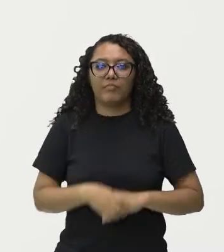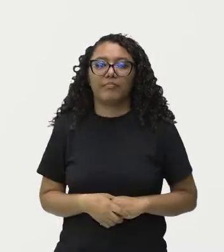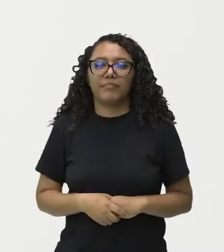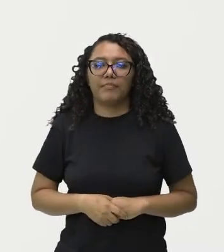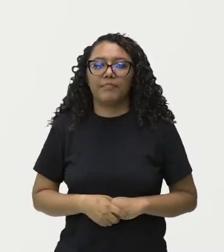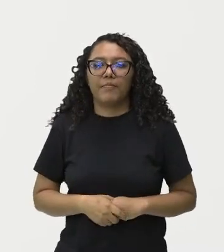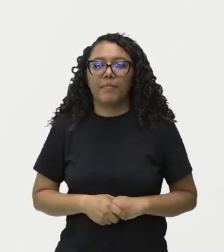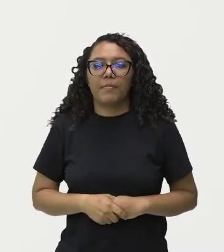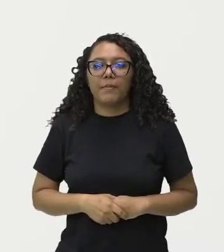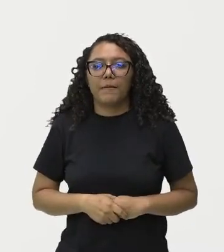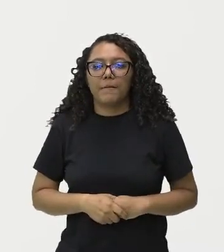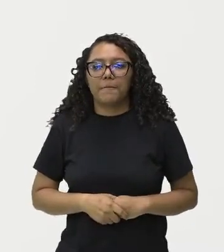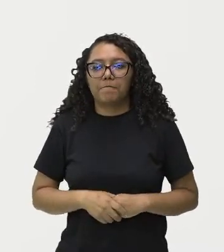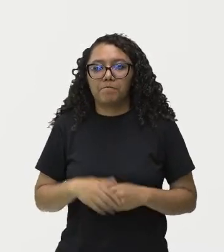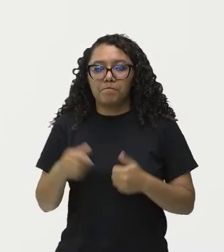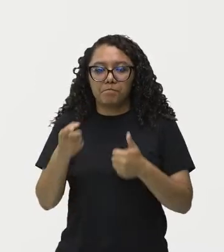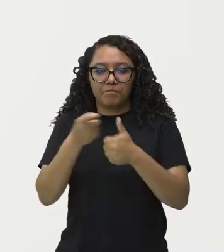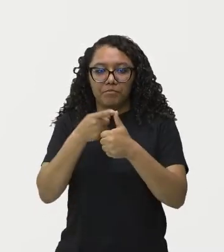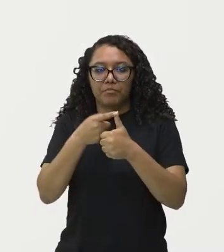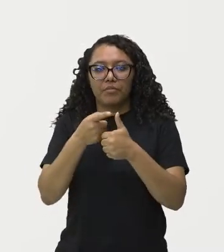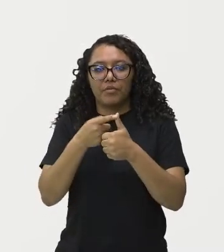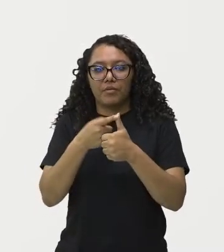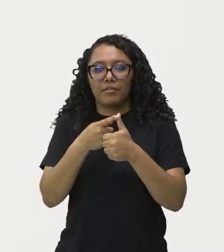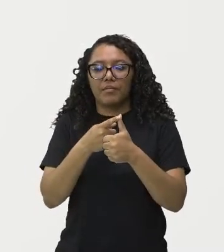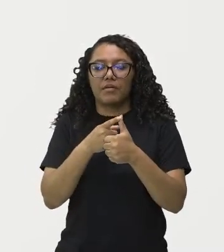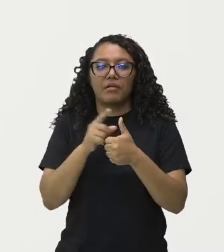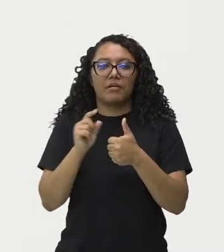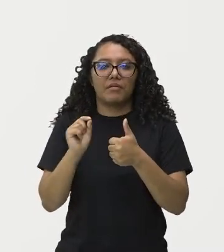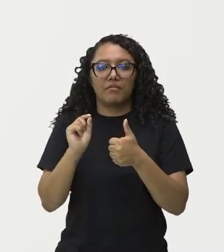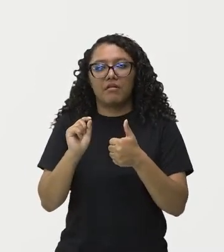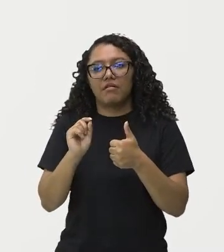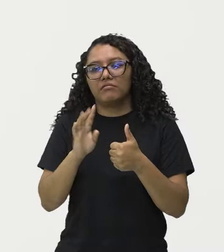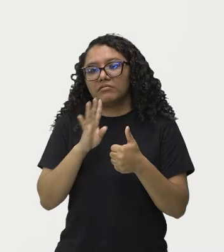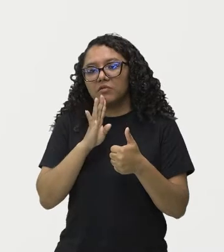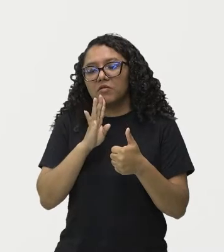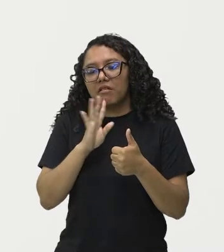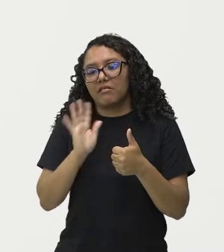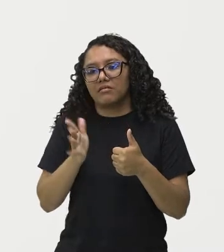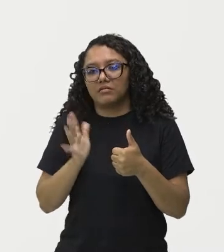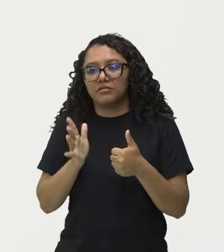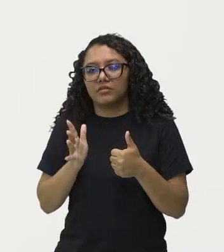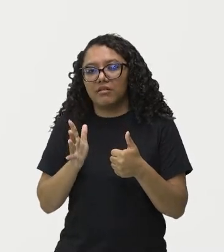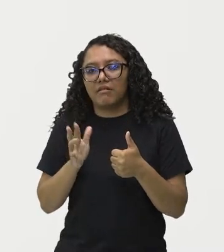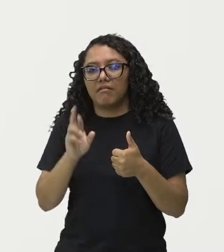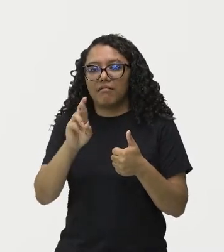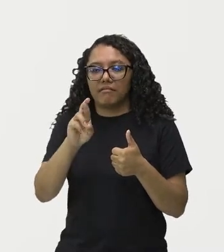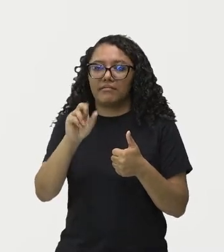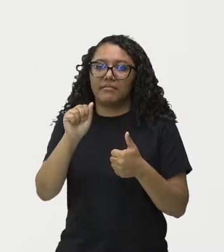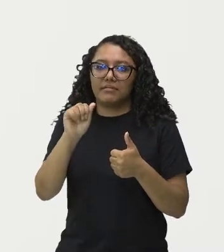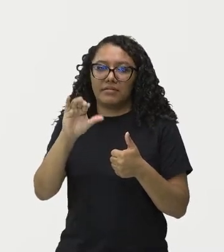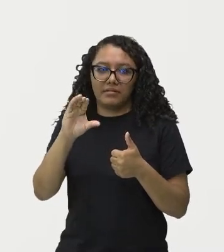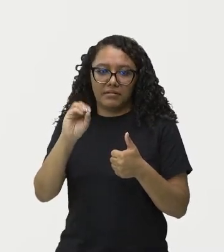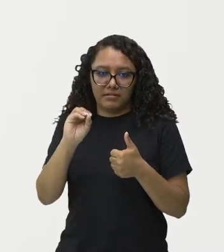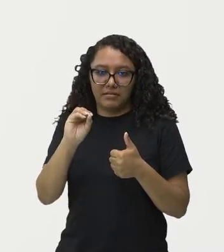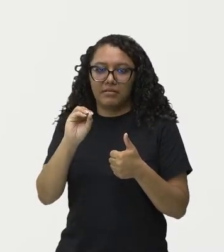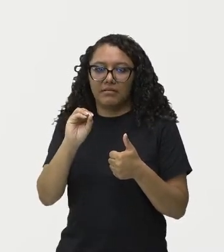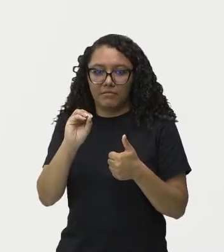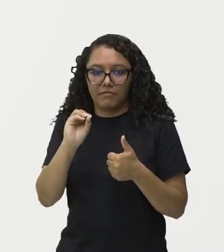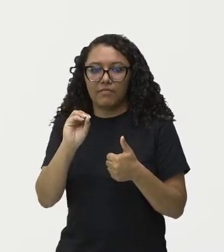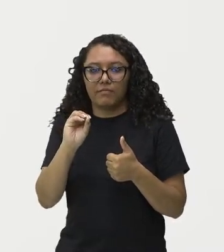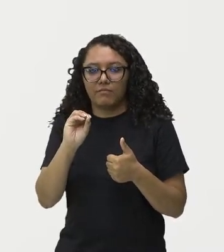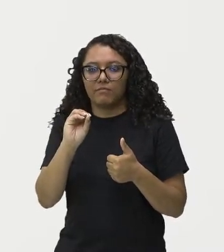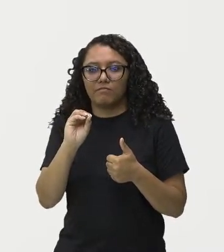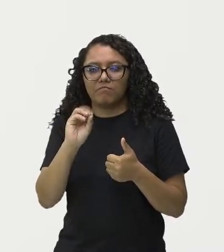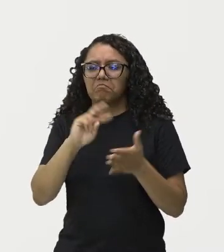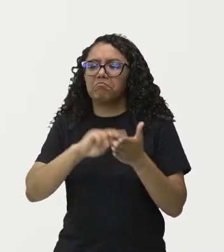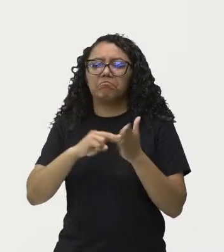O primeiro componente é o componente que nós provavelmente já conhecemos, né? Que é o raio. E o que